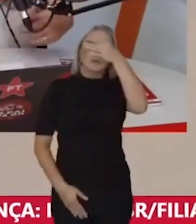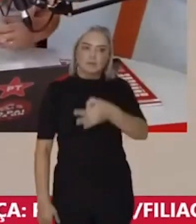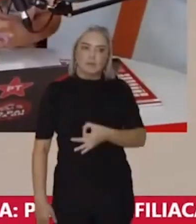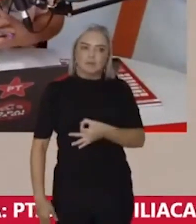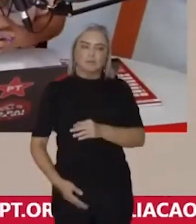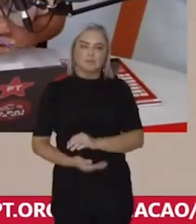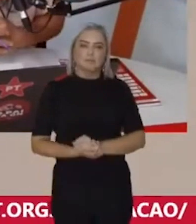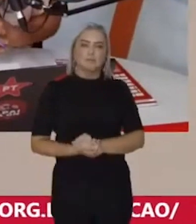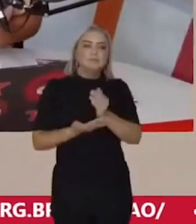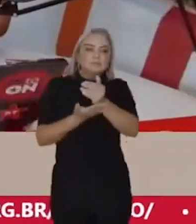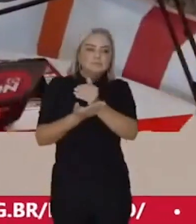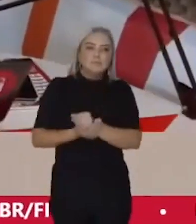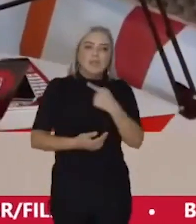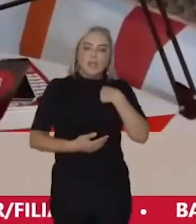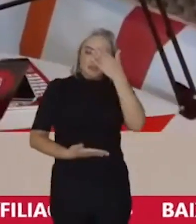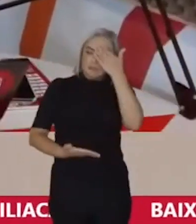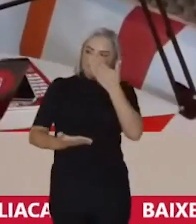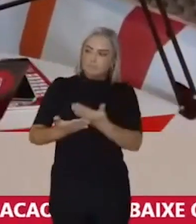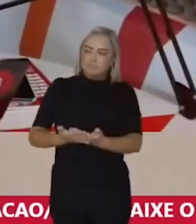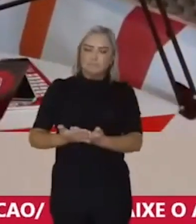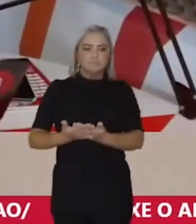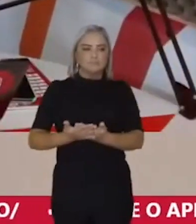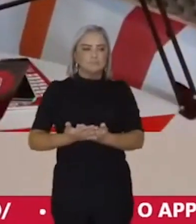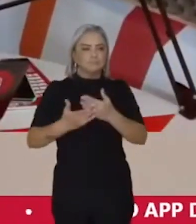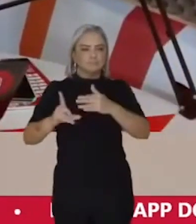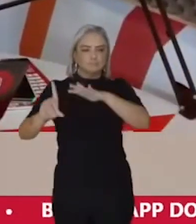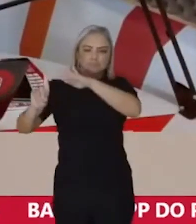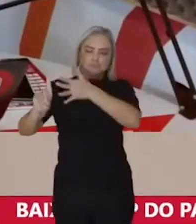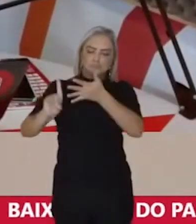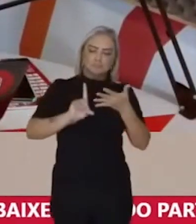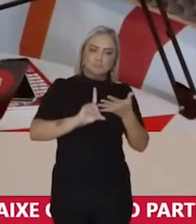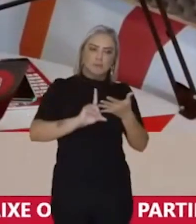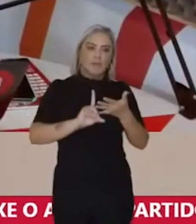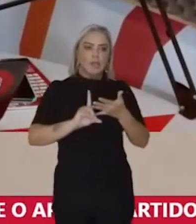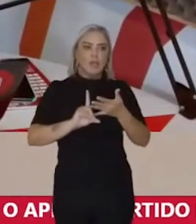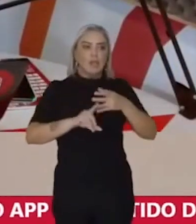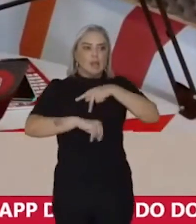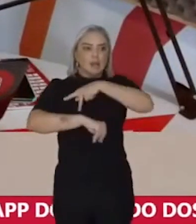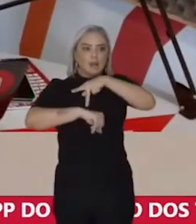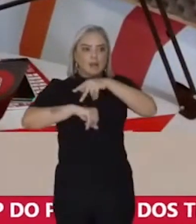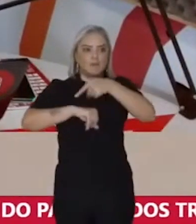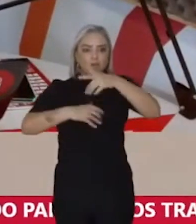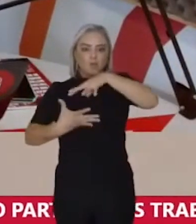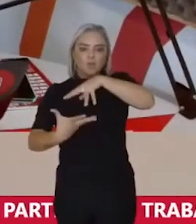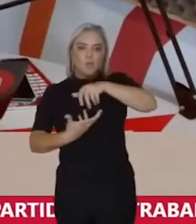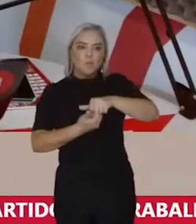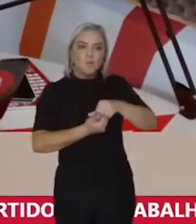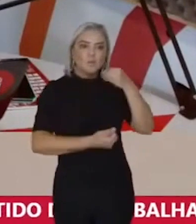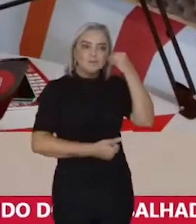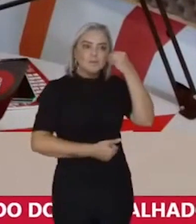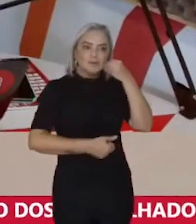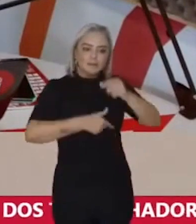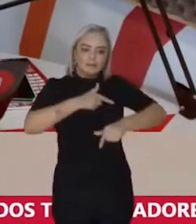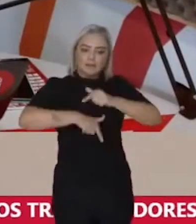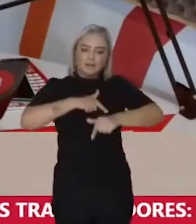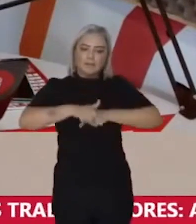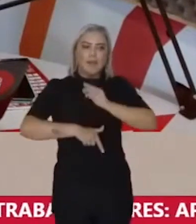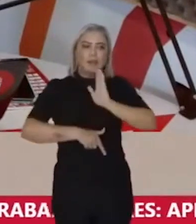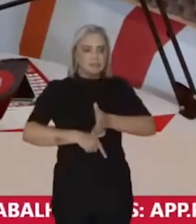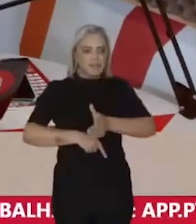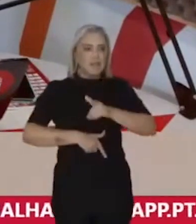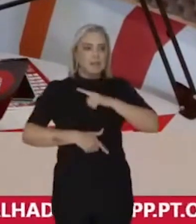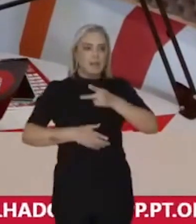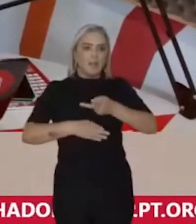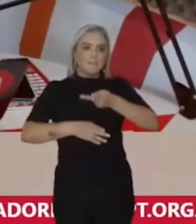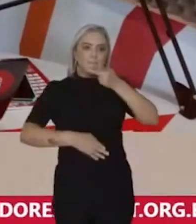Exato. E esse reconhecimento e prestígio que o senhor tem, né, no exterior pela sua experiência e atuação também já te rendeu